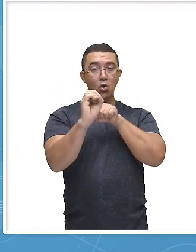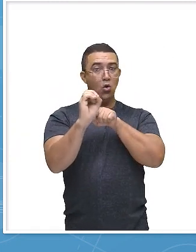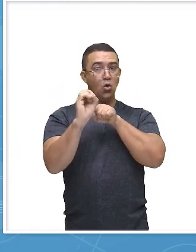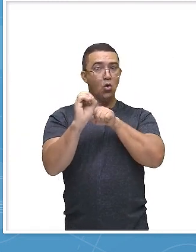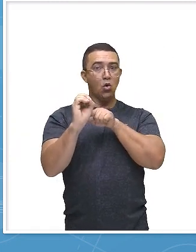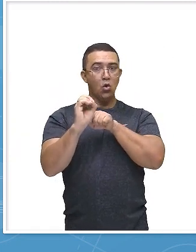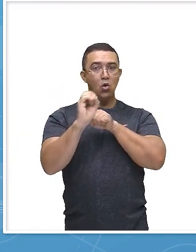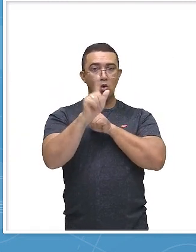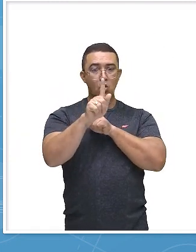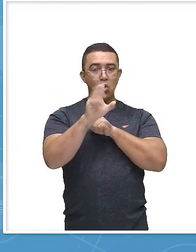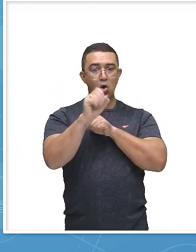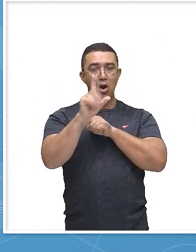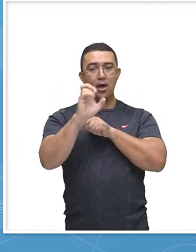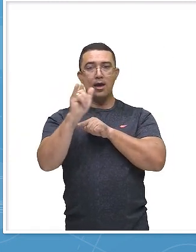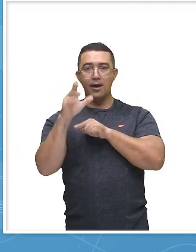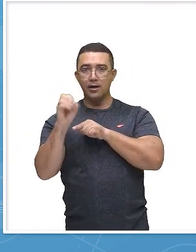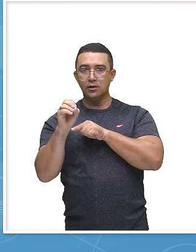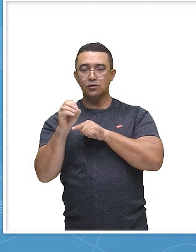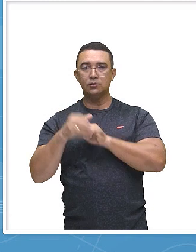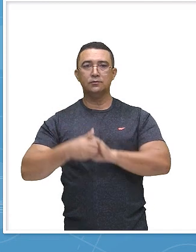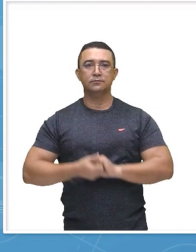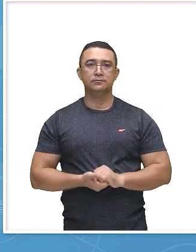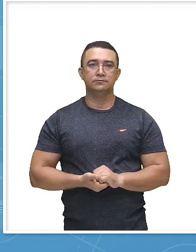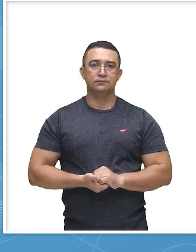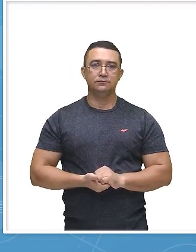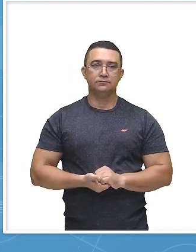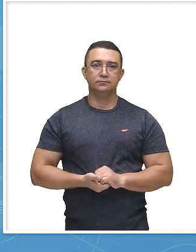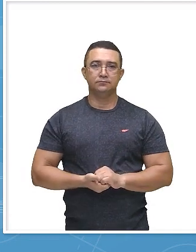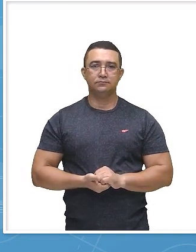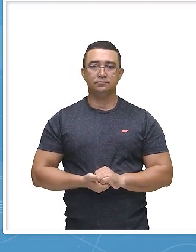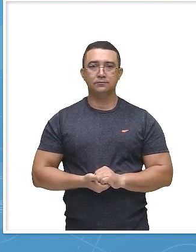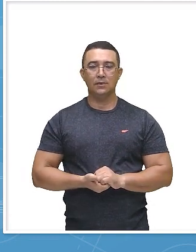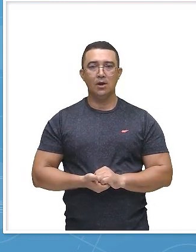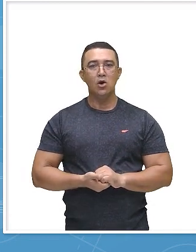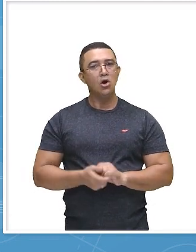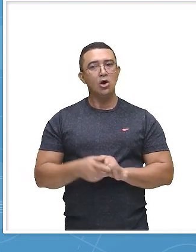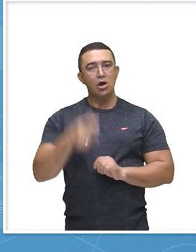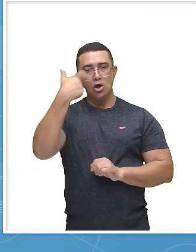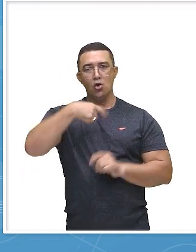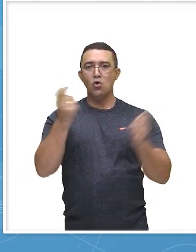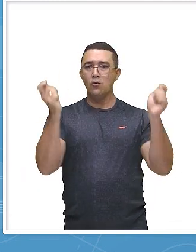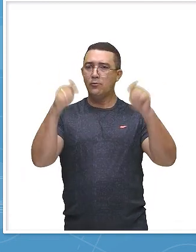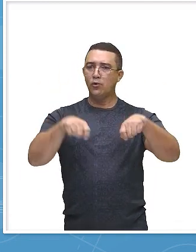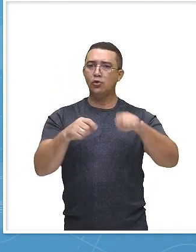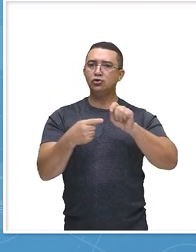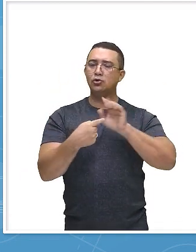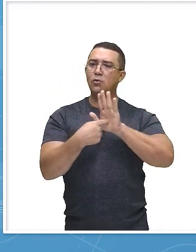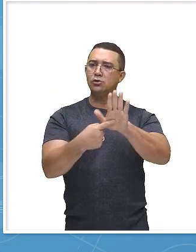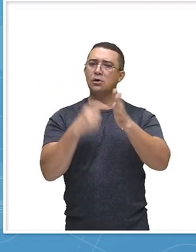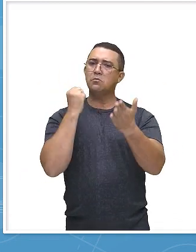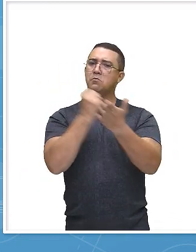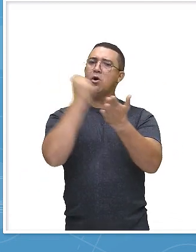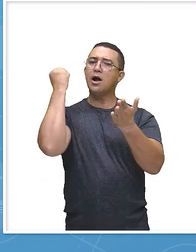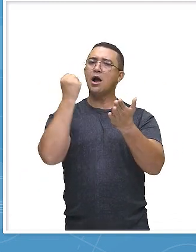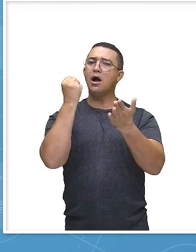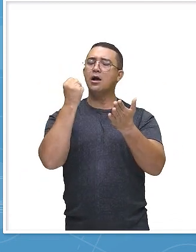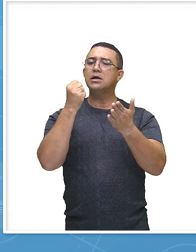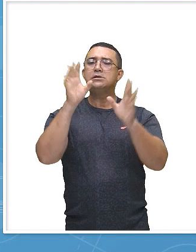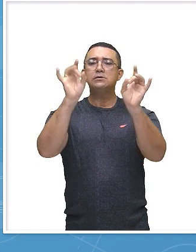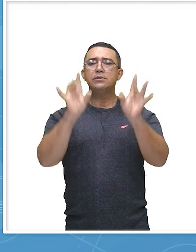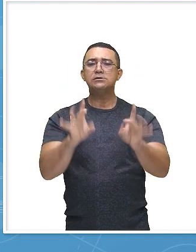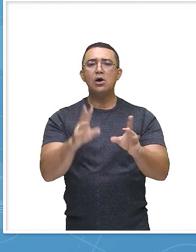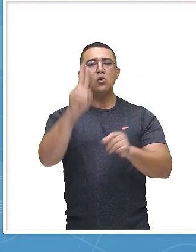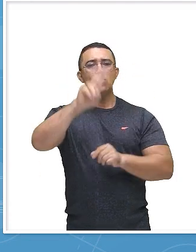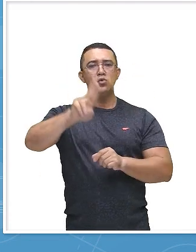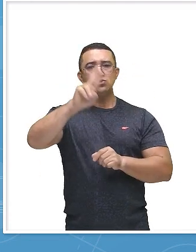goleiro. Agora, olha como eu destaquei, né, eu pude realçar. Eu pude dar um destaque especial